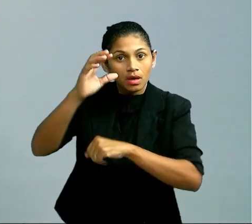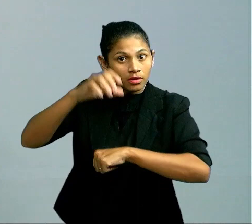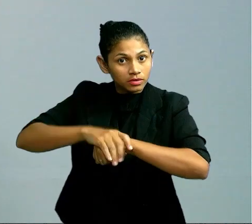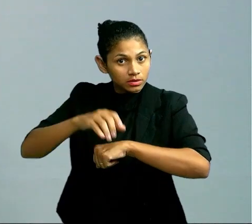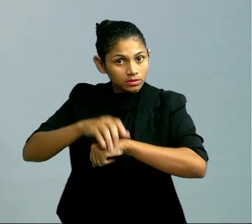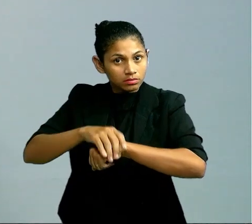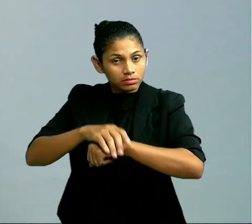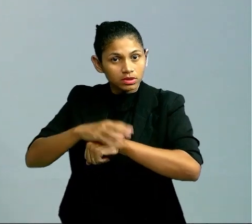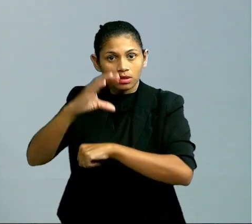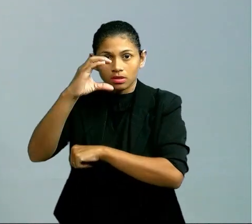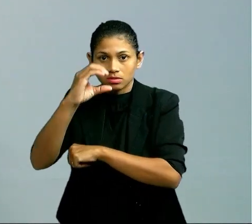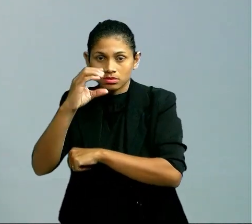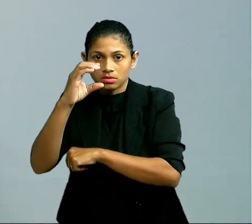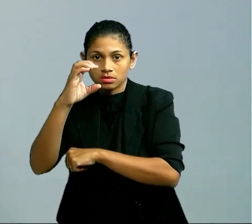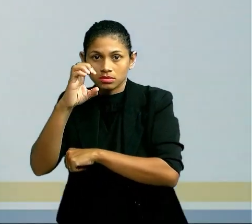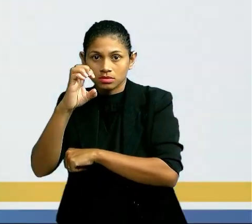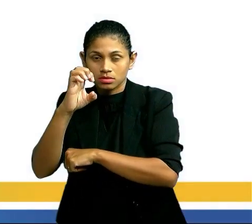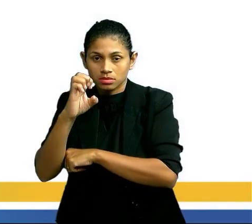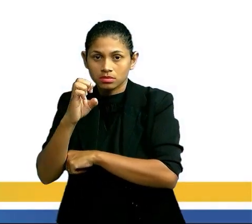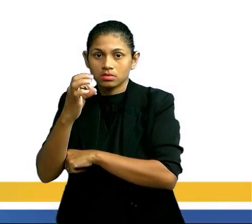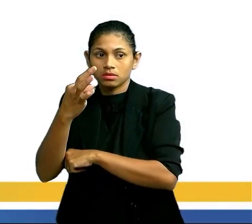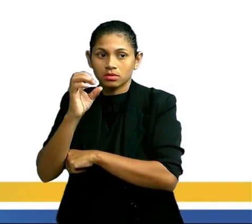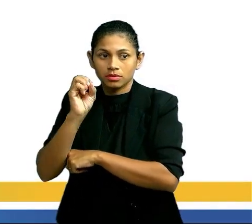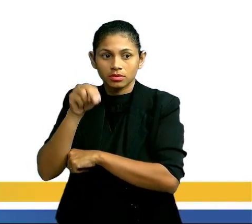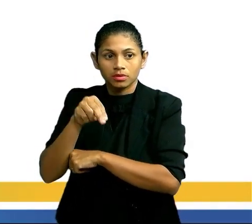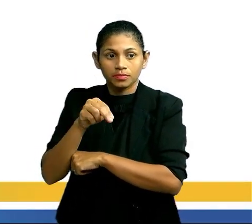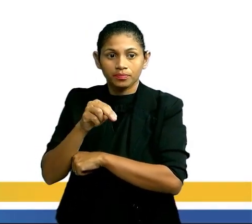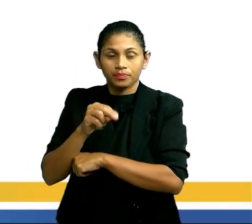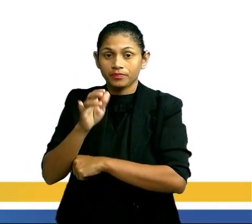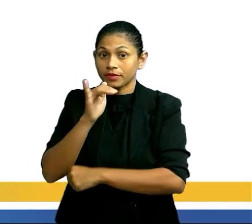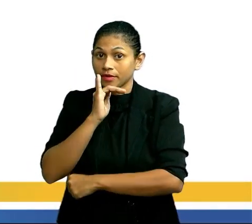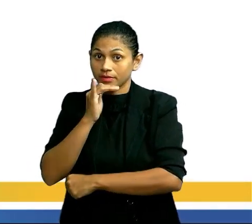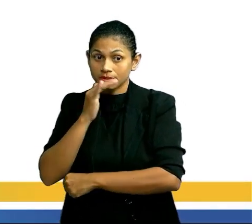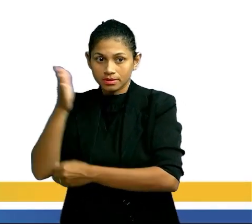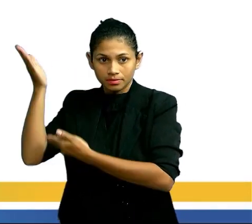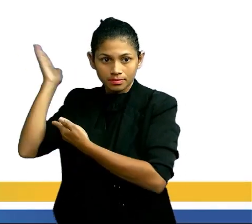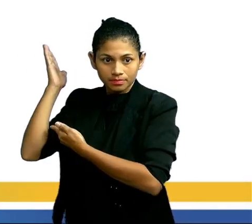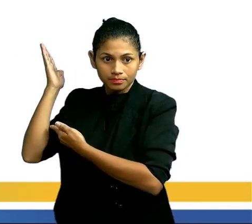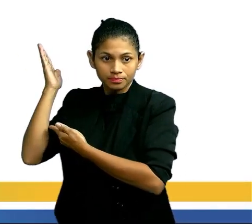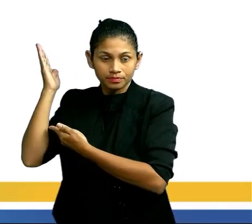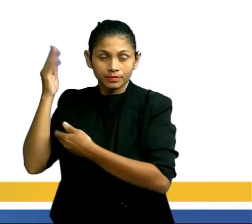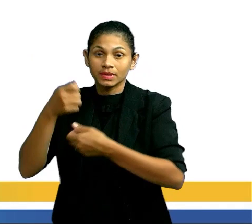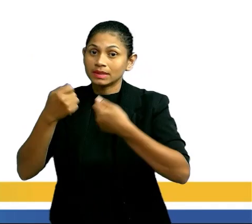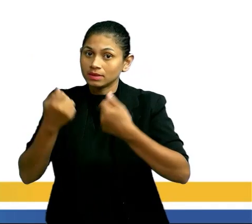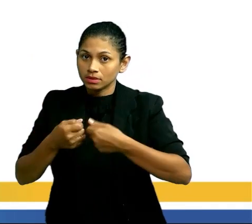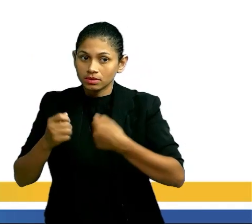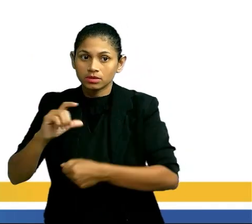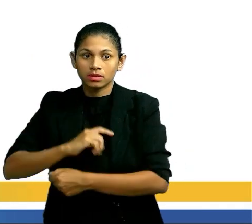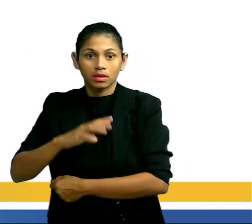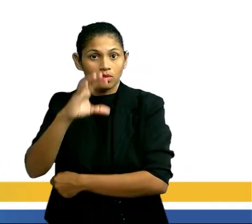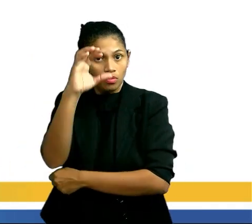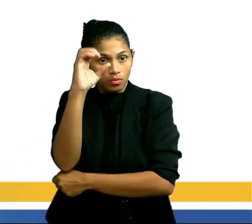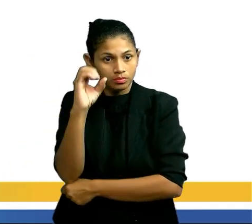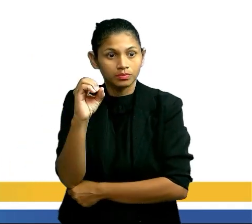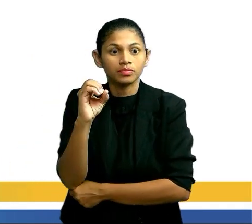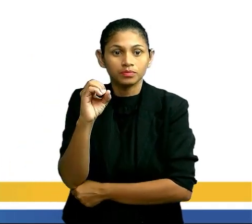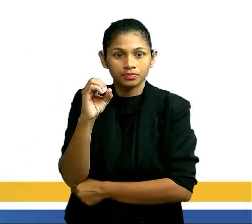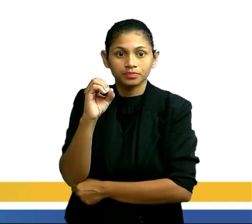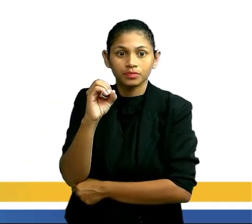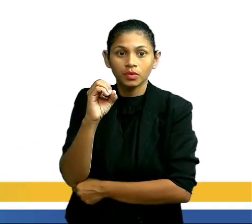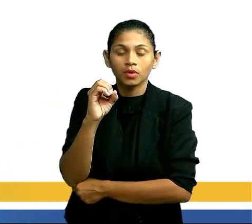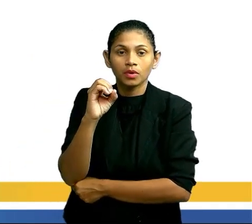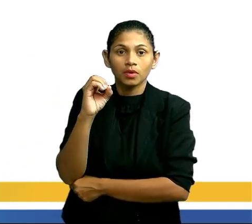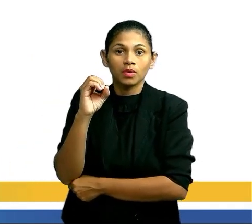função cetona, perfeito? Olha só na tela. Então, os aldeídos, eles precisam ter uma carbonila e essa carbonila sempre